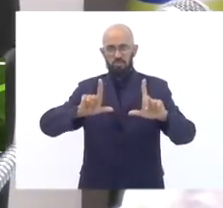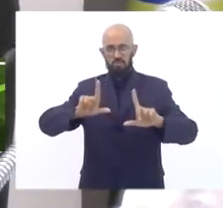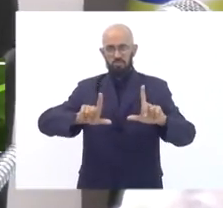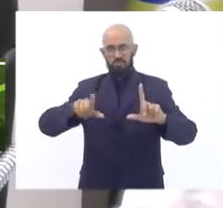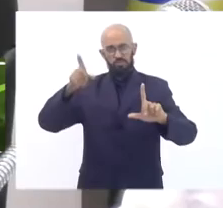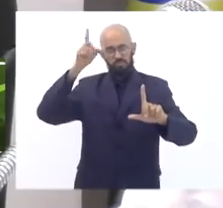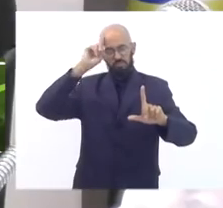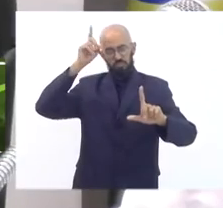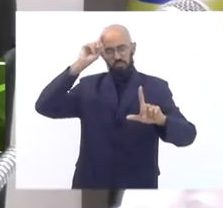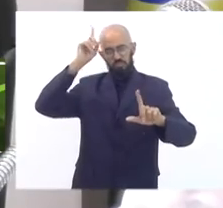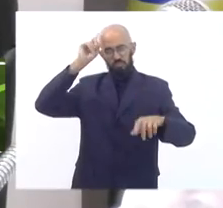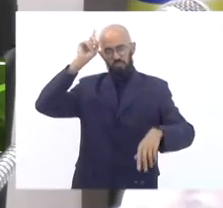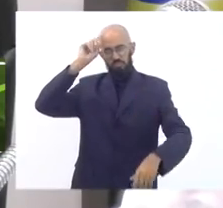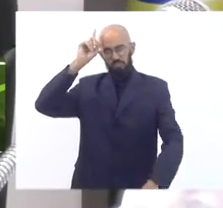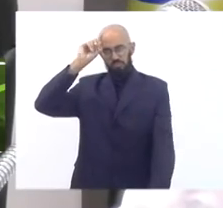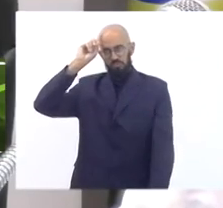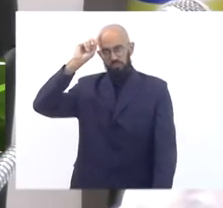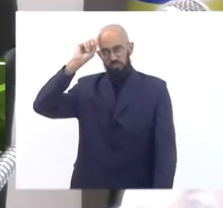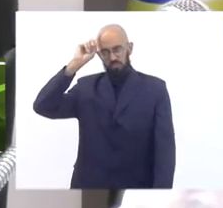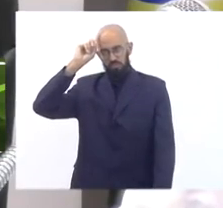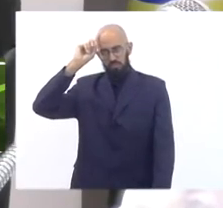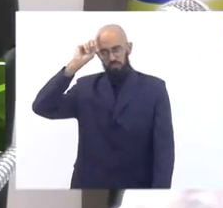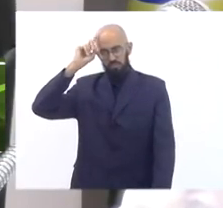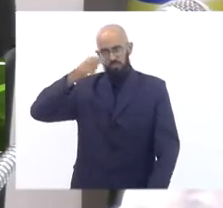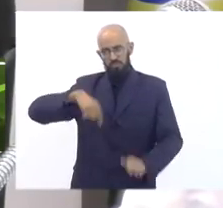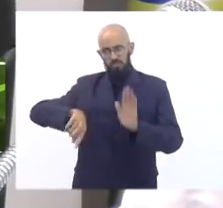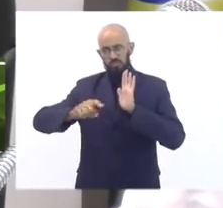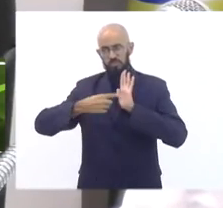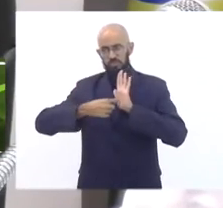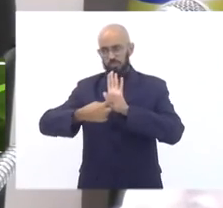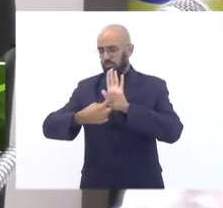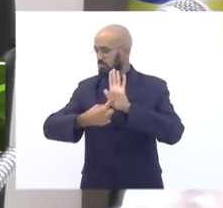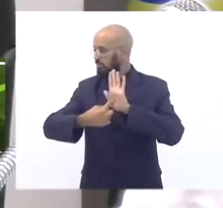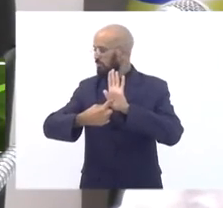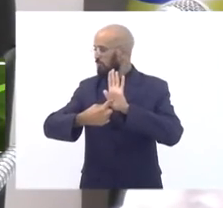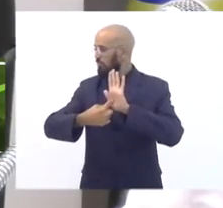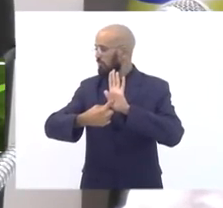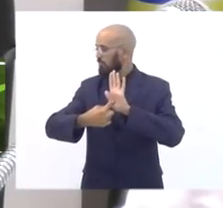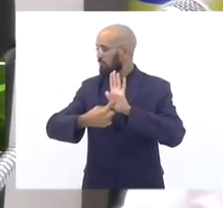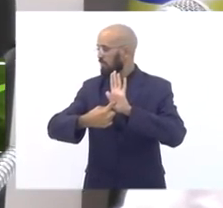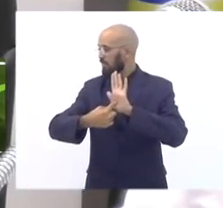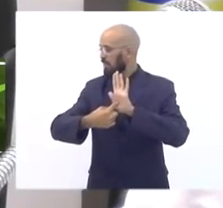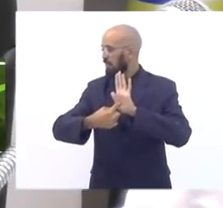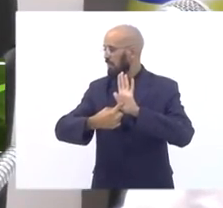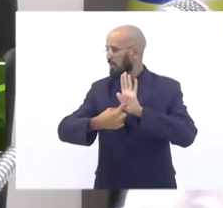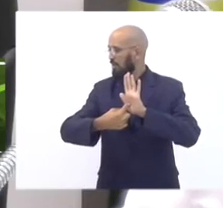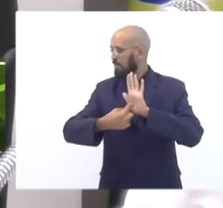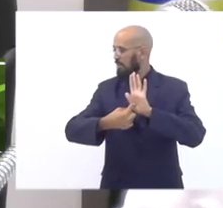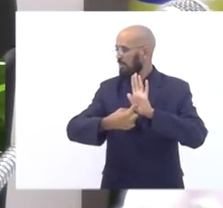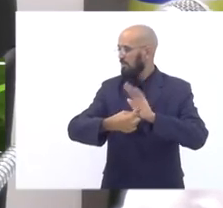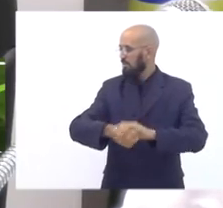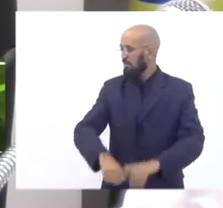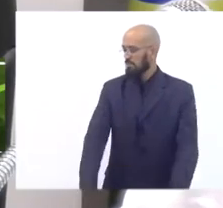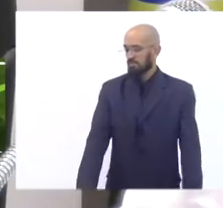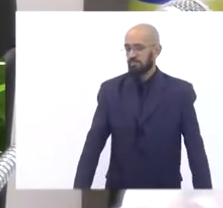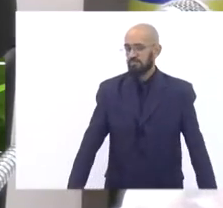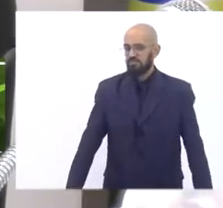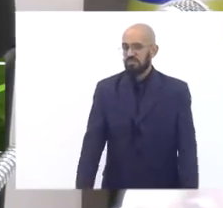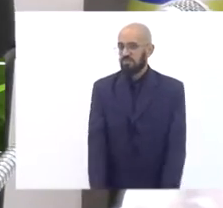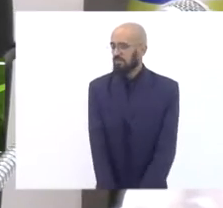diariamente, né? Mostrando que o usuário é massacrado, que o